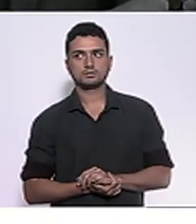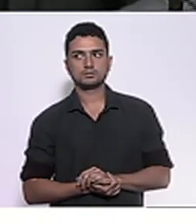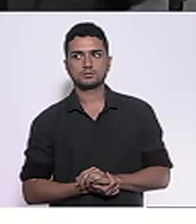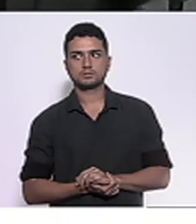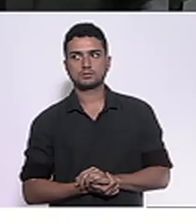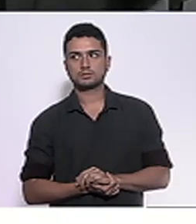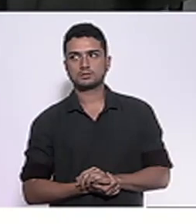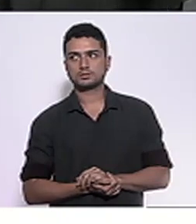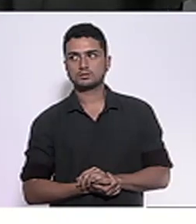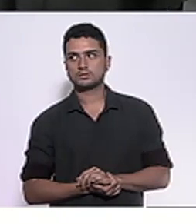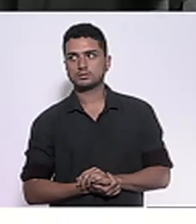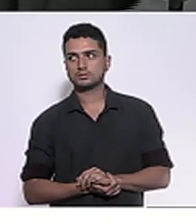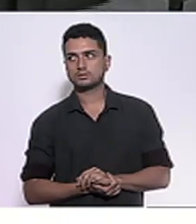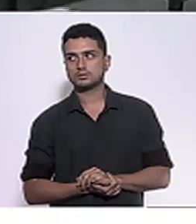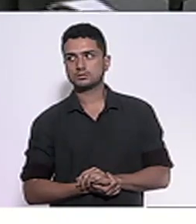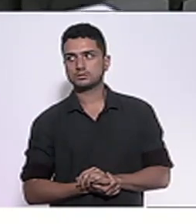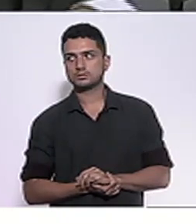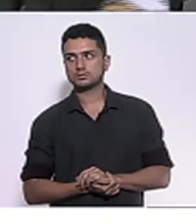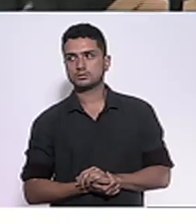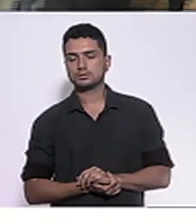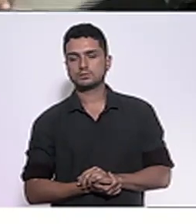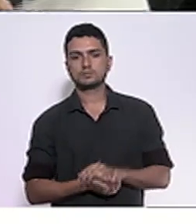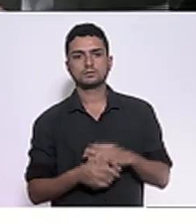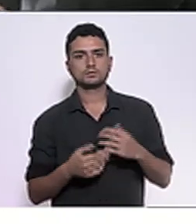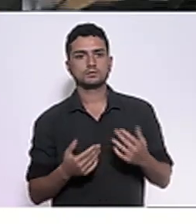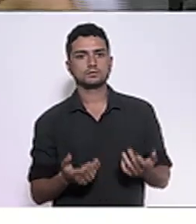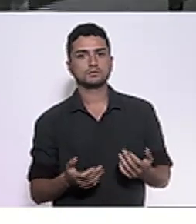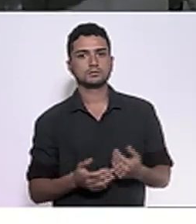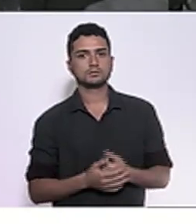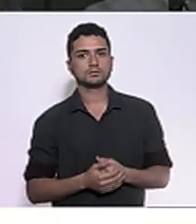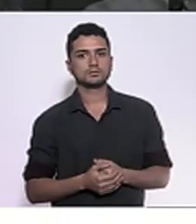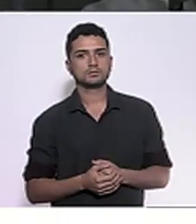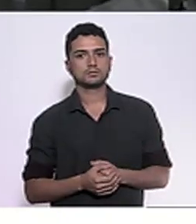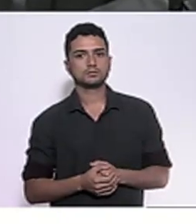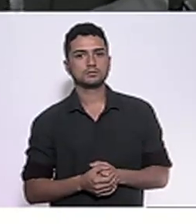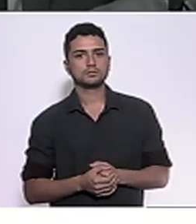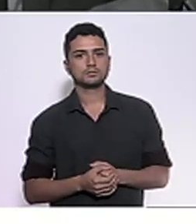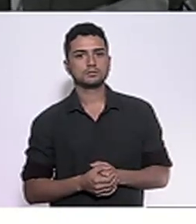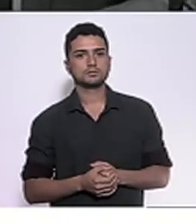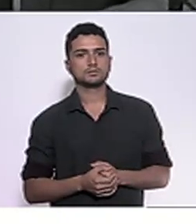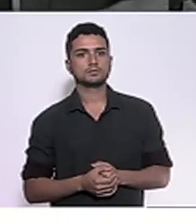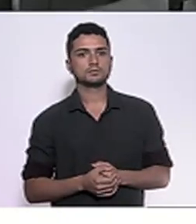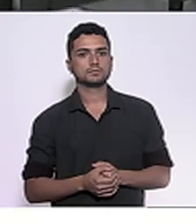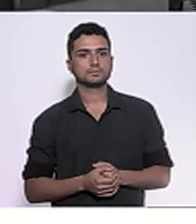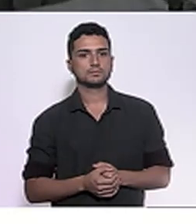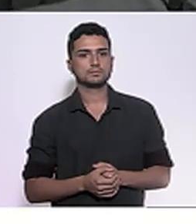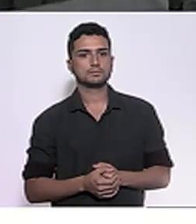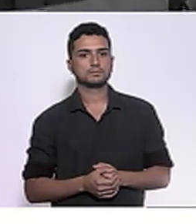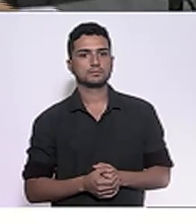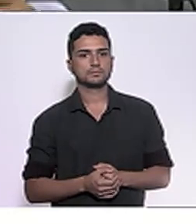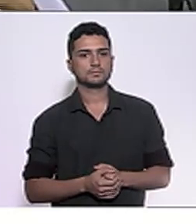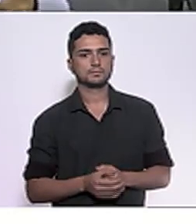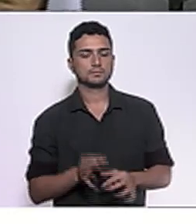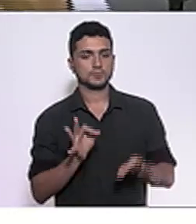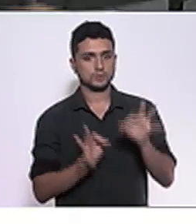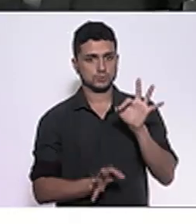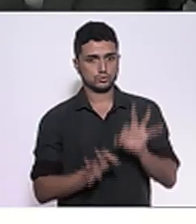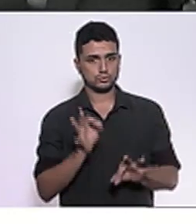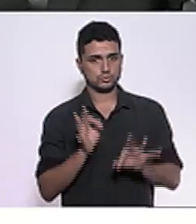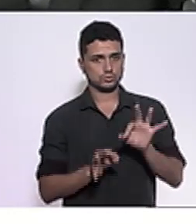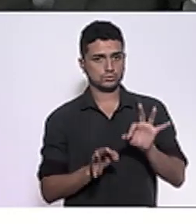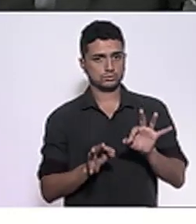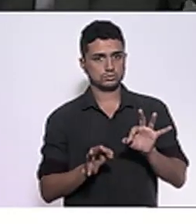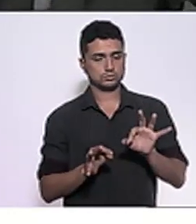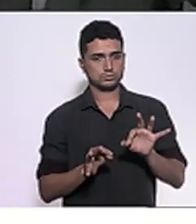casos, possivelmente seguirá na linha de redução de ajuste de penalidades para fins de obrigação